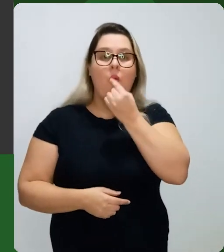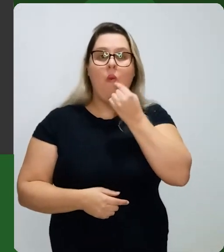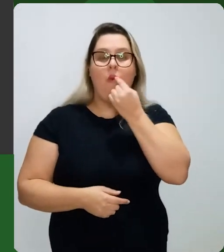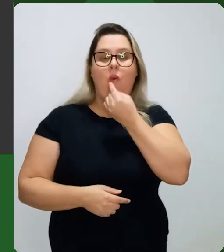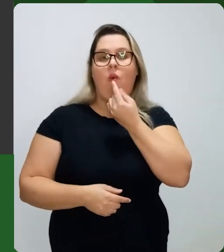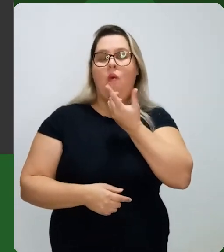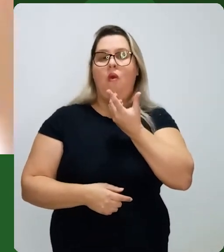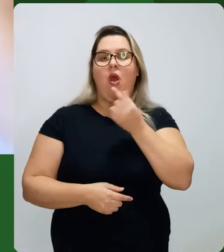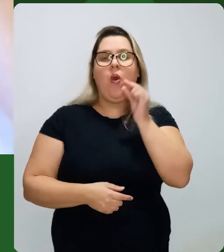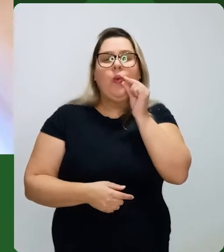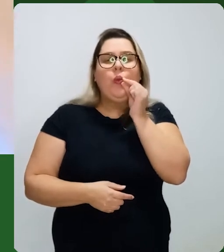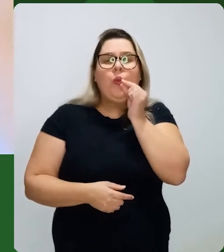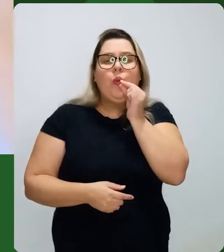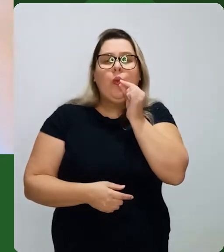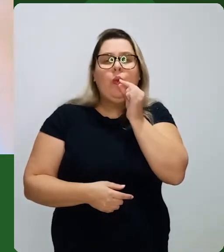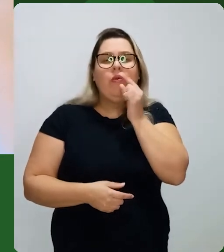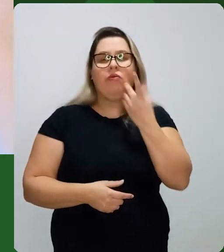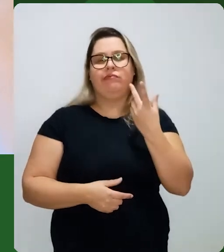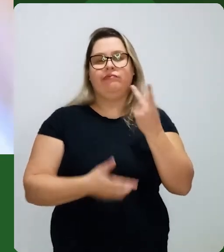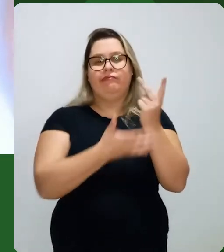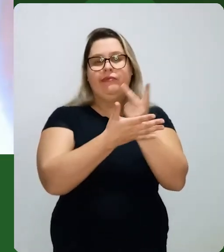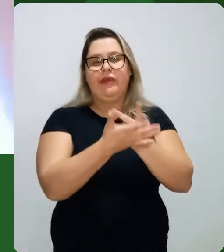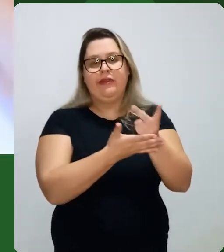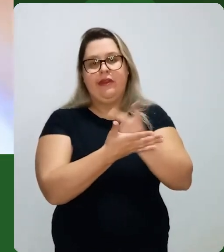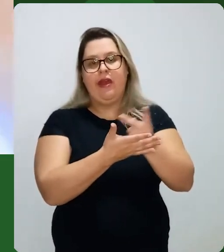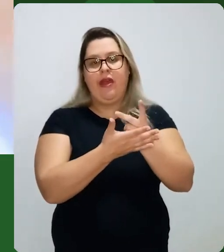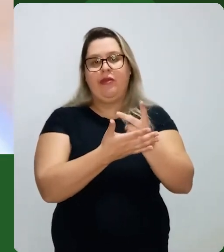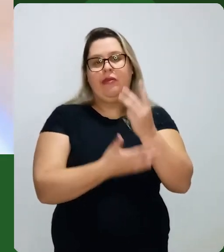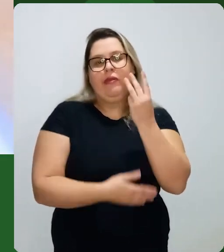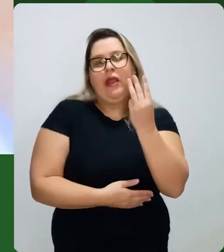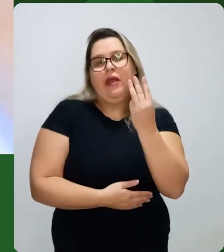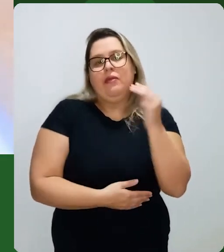uma boca que vai estar bem